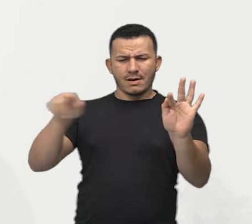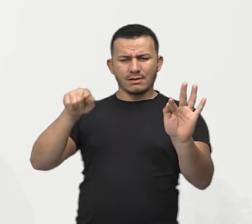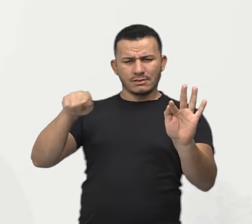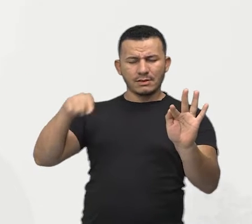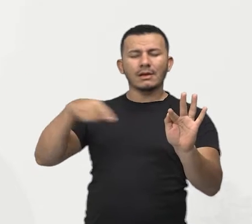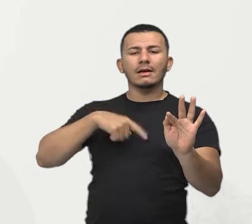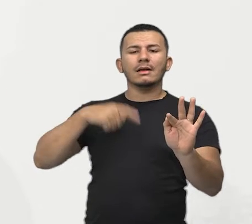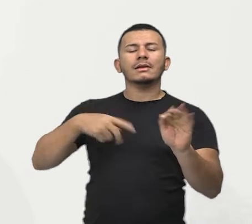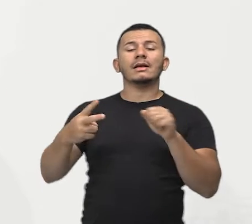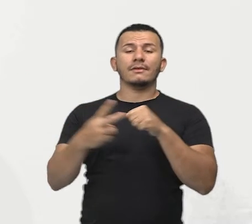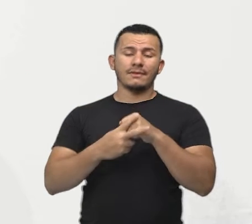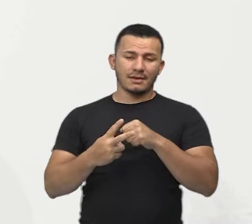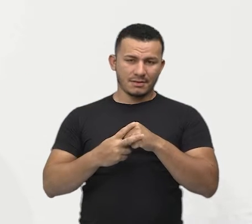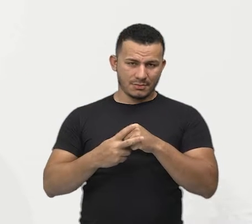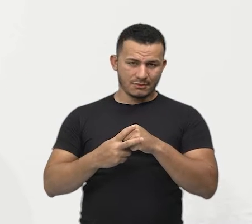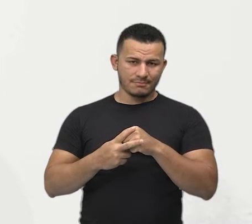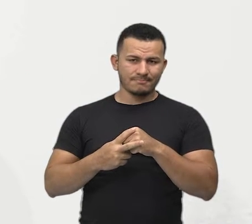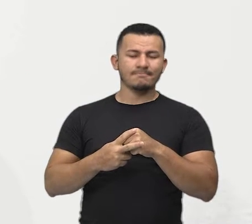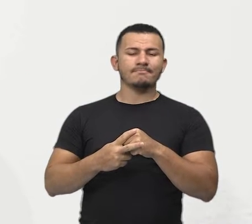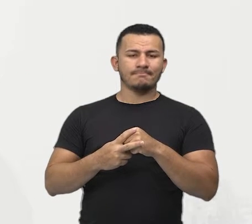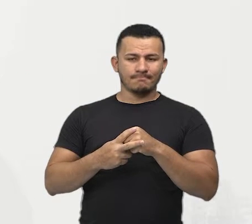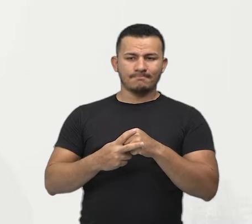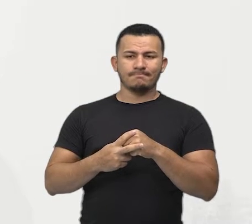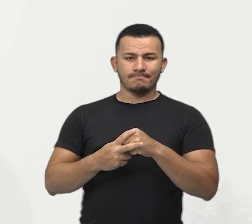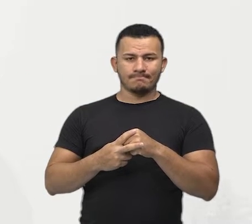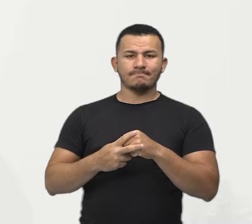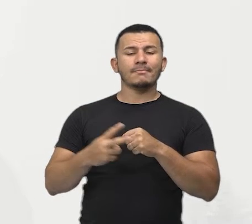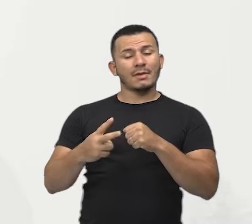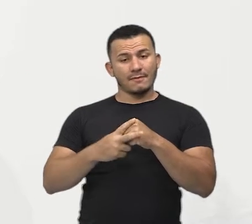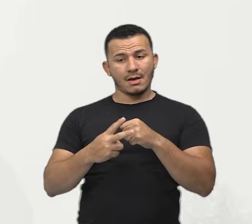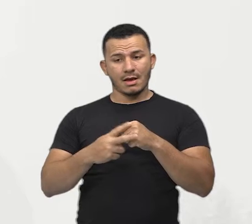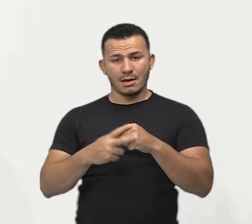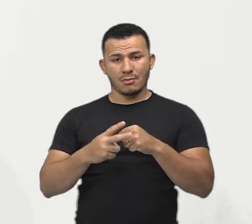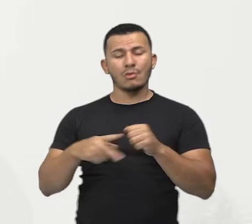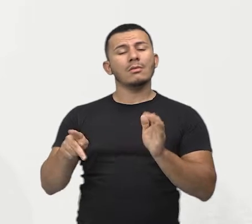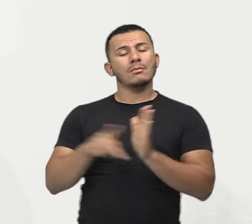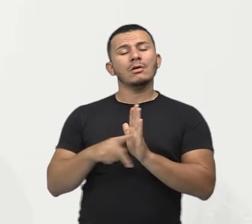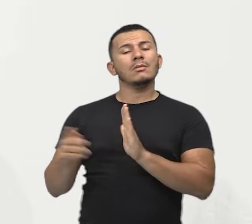ter verbo, certo? No modo